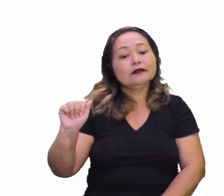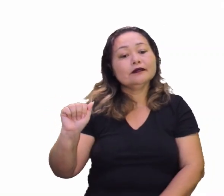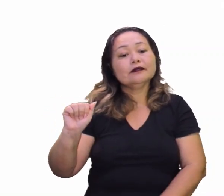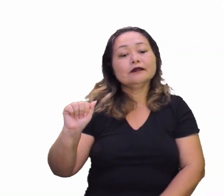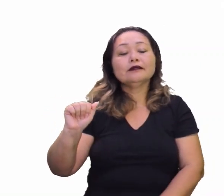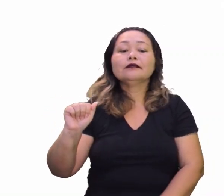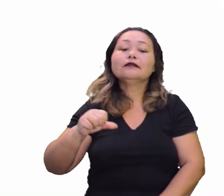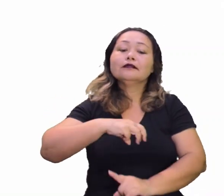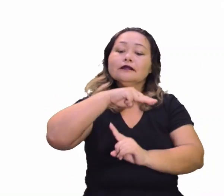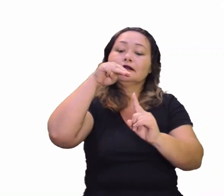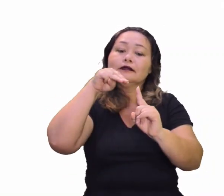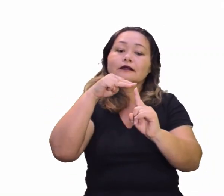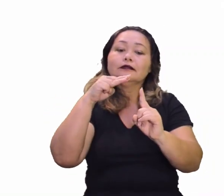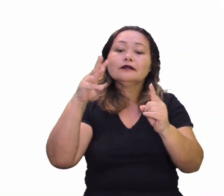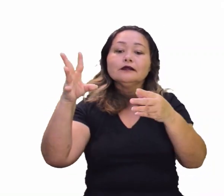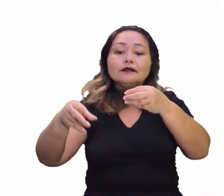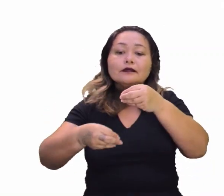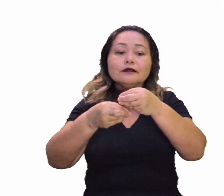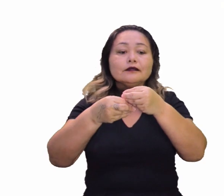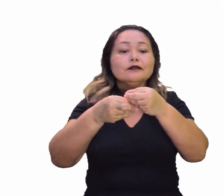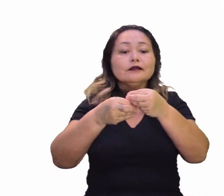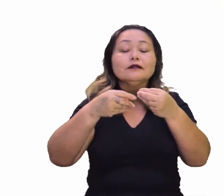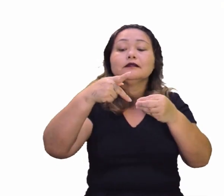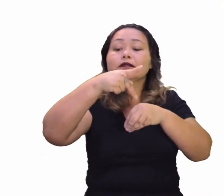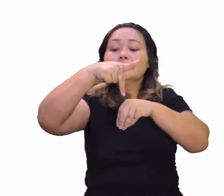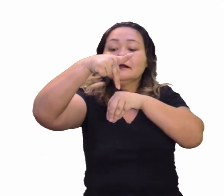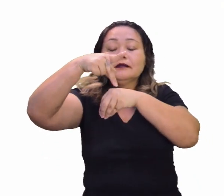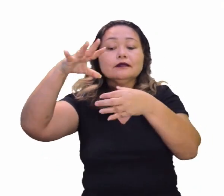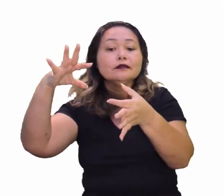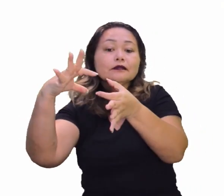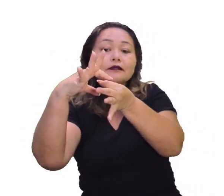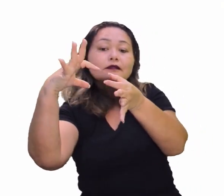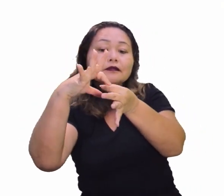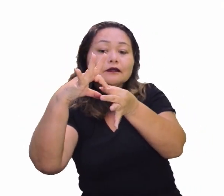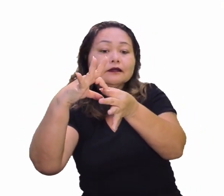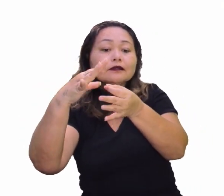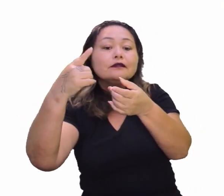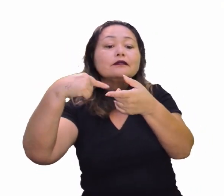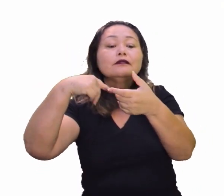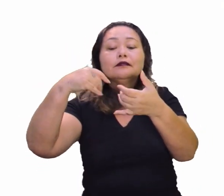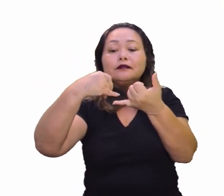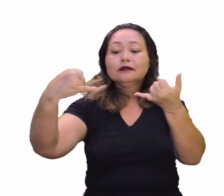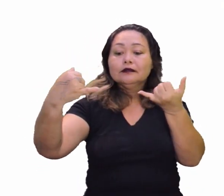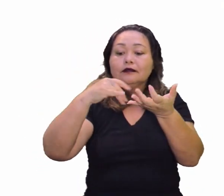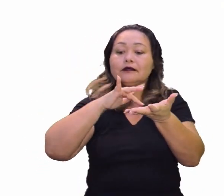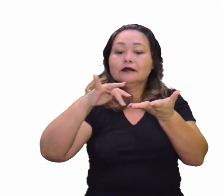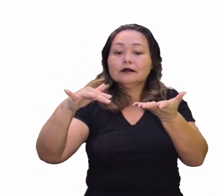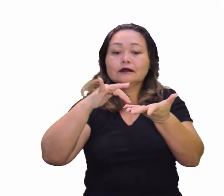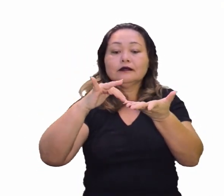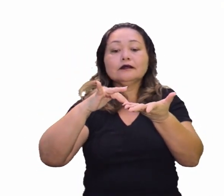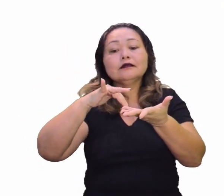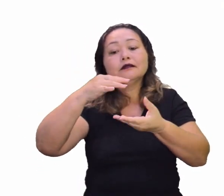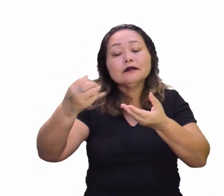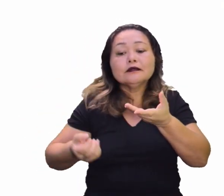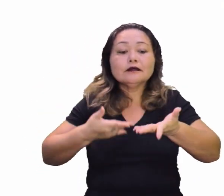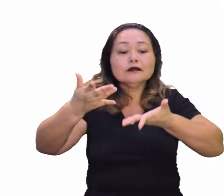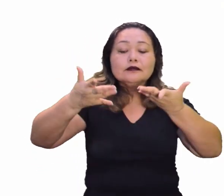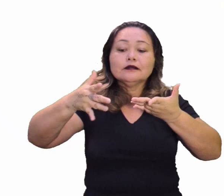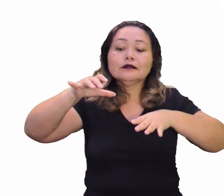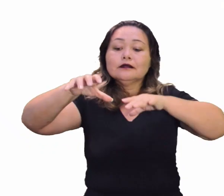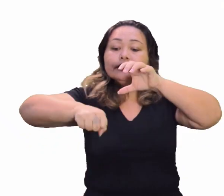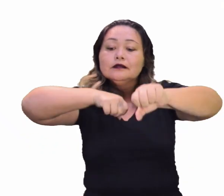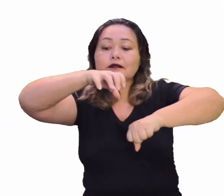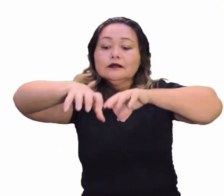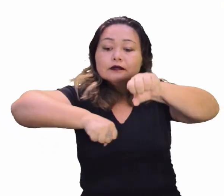A. A missão Rondon integrou o Oeste brasileiro a outras regiões do Brasil por meio de um sistema de telégrafo que deu novo